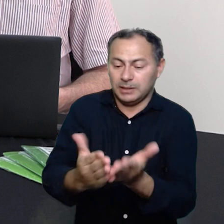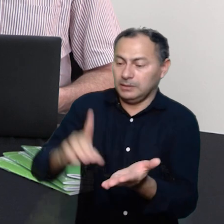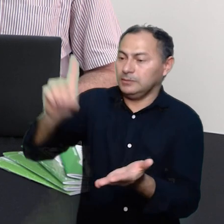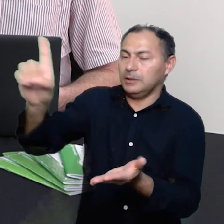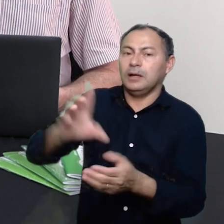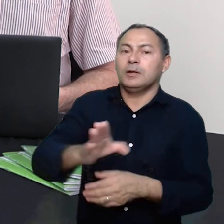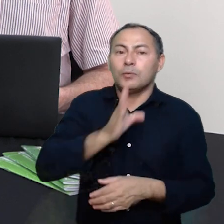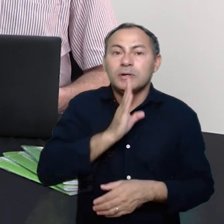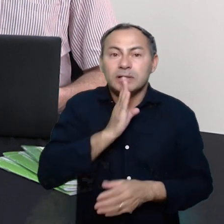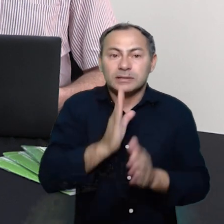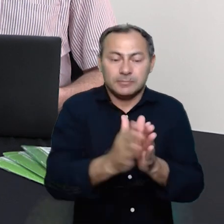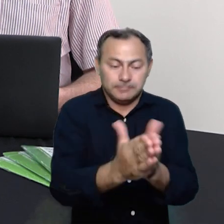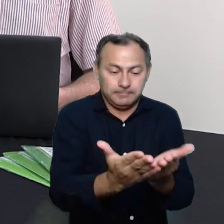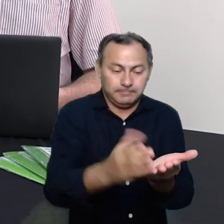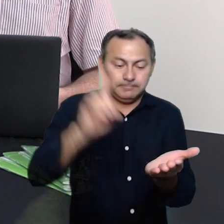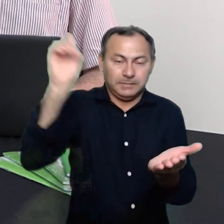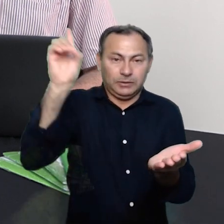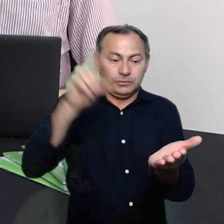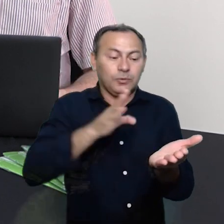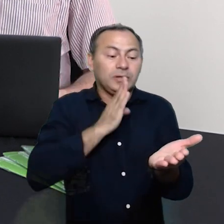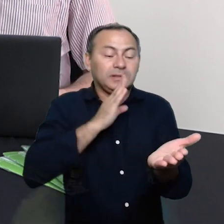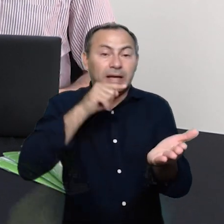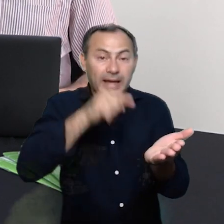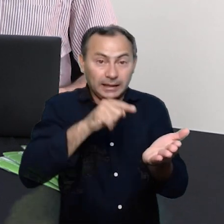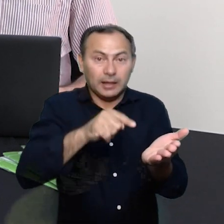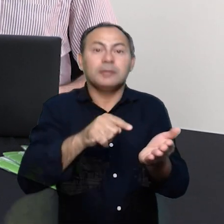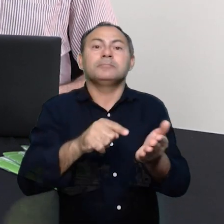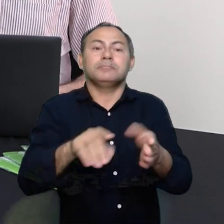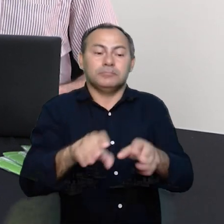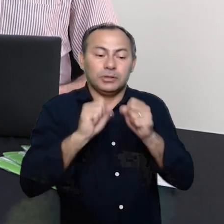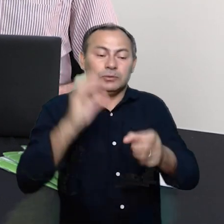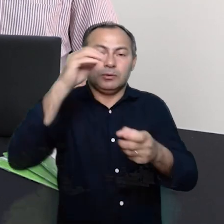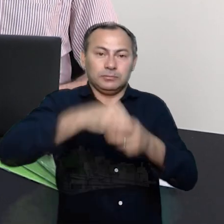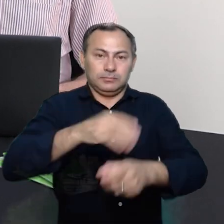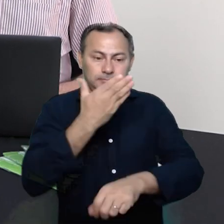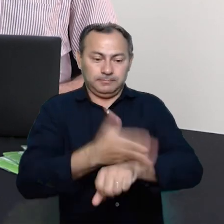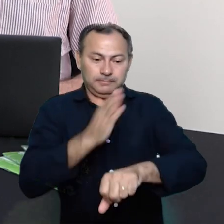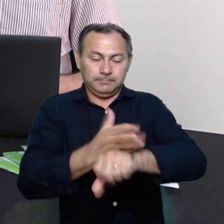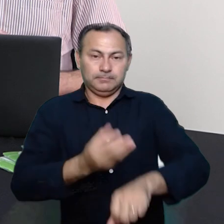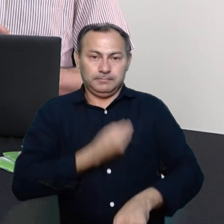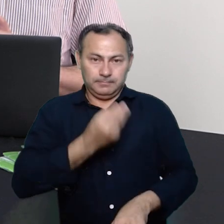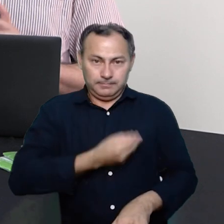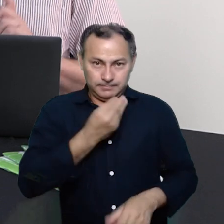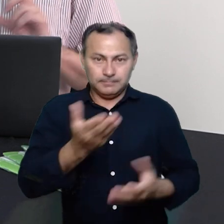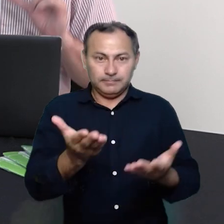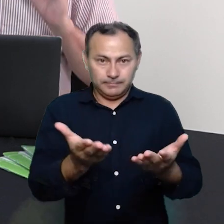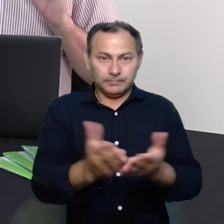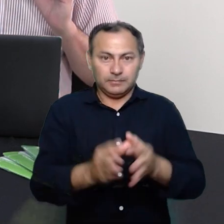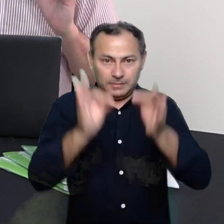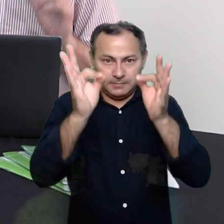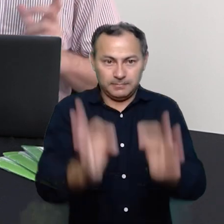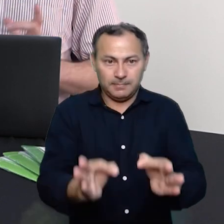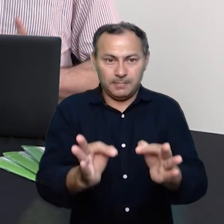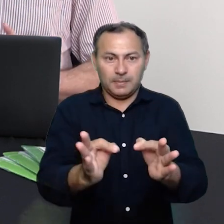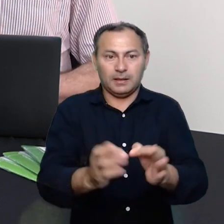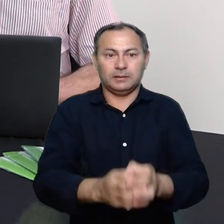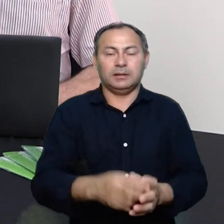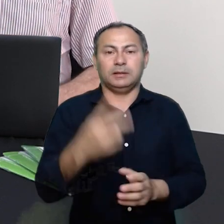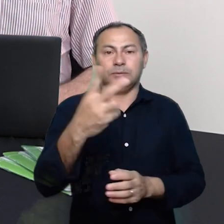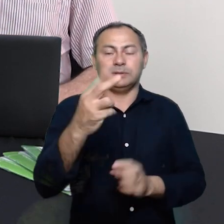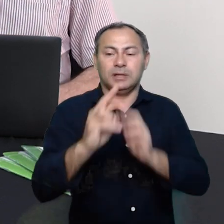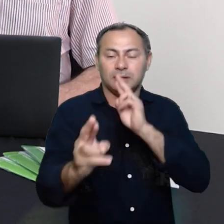Deus e, conhecendo a palavra de Deus, também possa colocá-la em prática na sua vida, justamente nessas